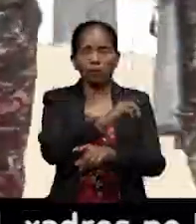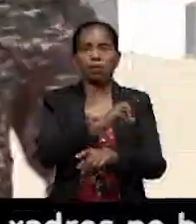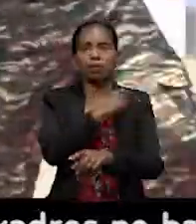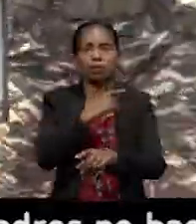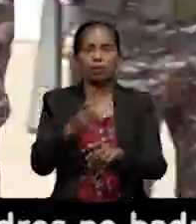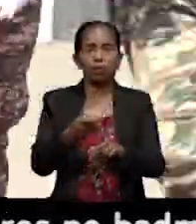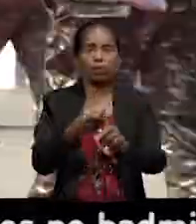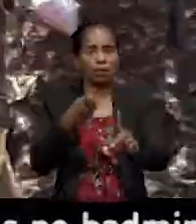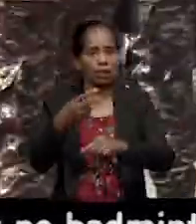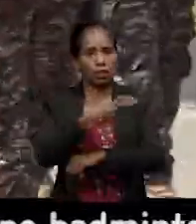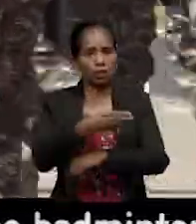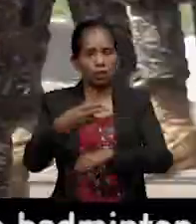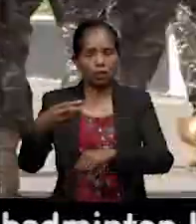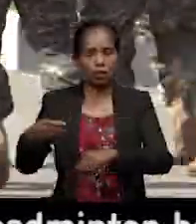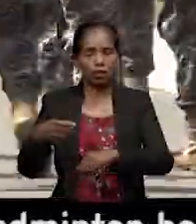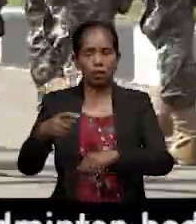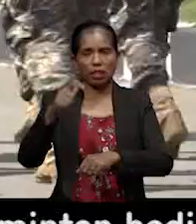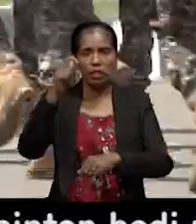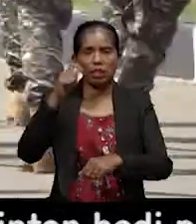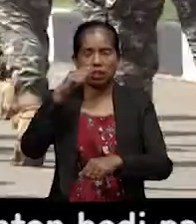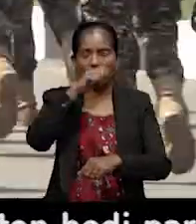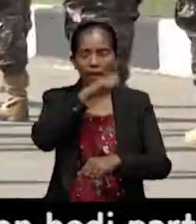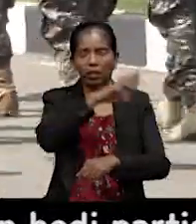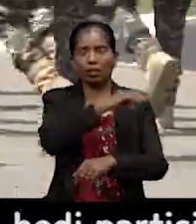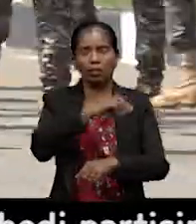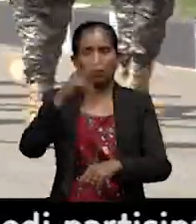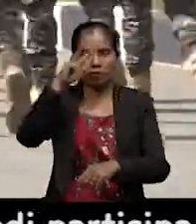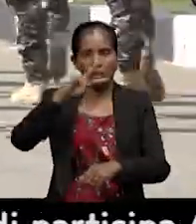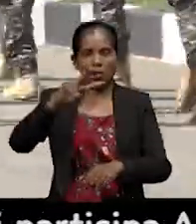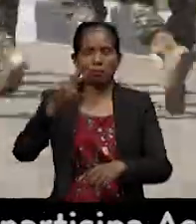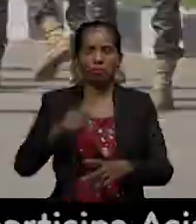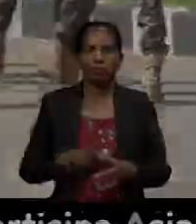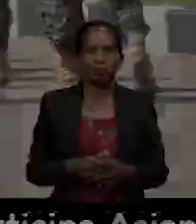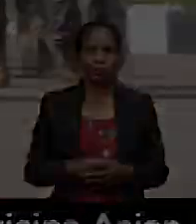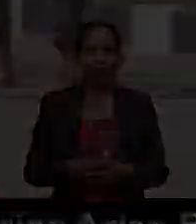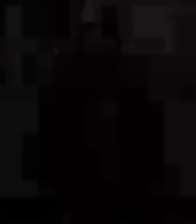Indonésia, Tailândia, Vietnã. Na plan sever, Adérito Ximenes, GMN.